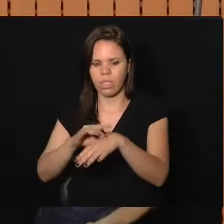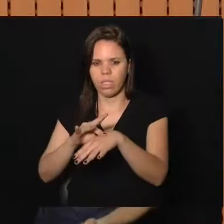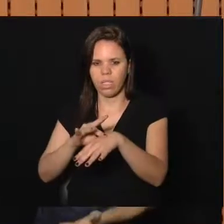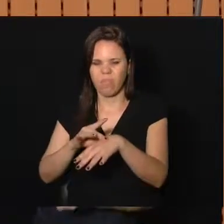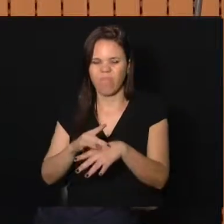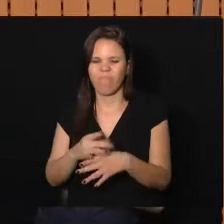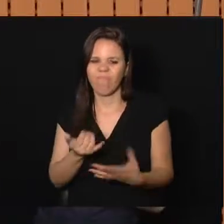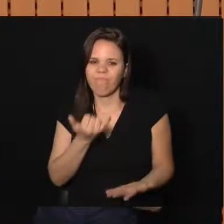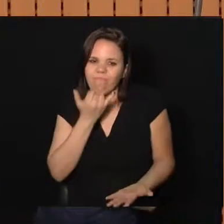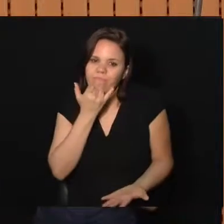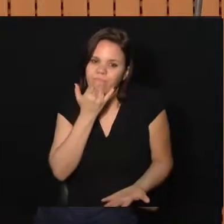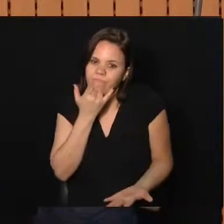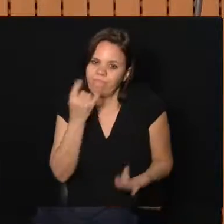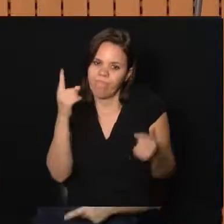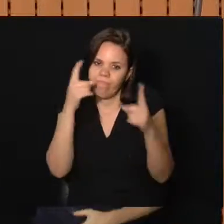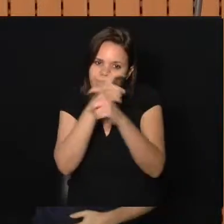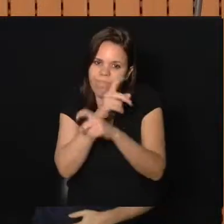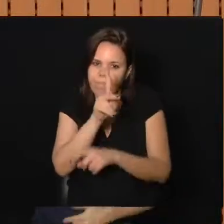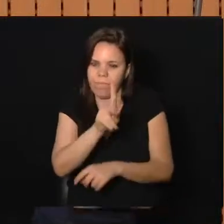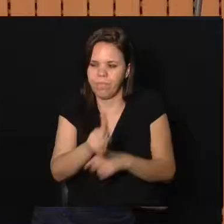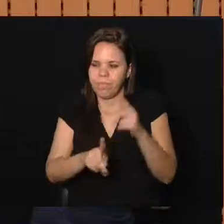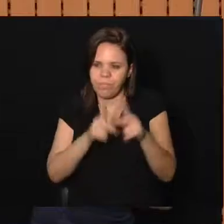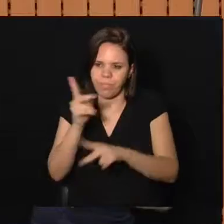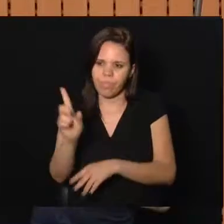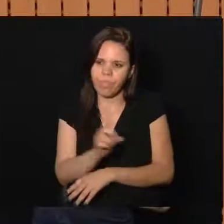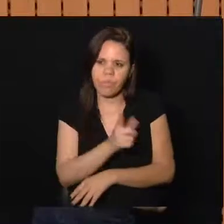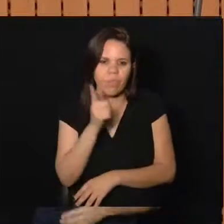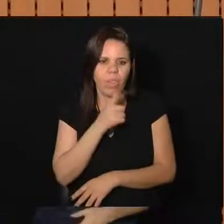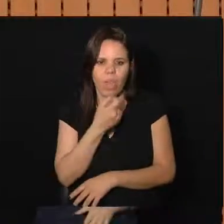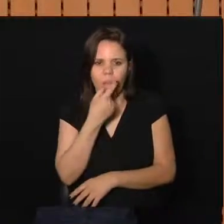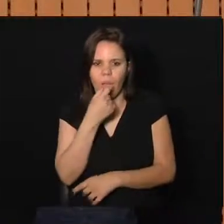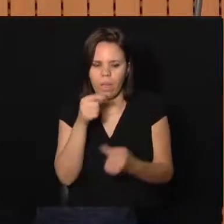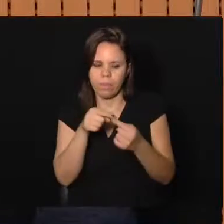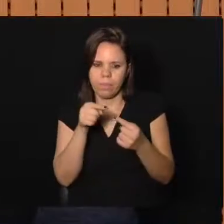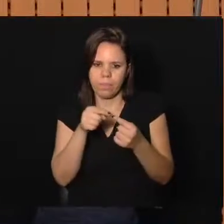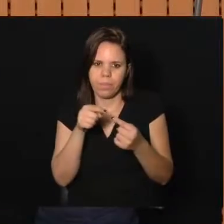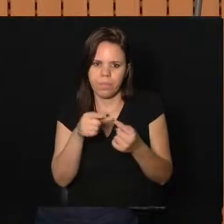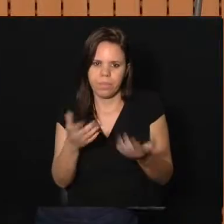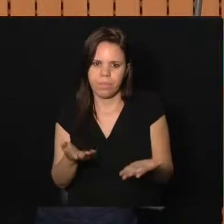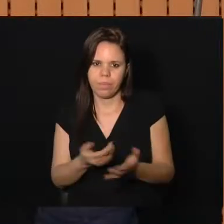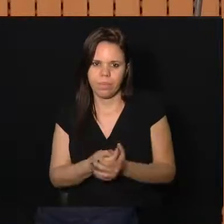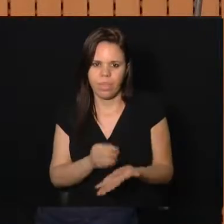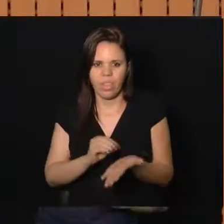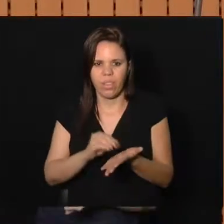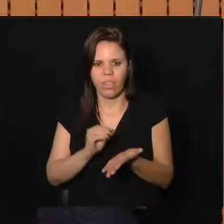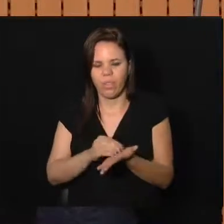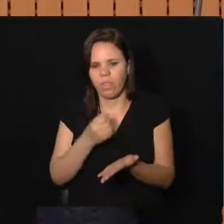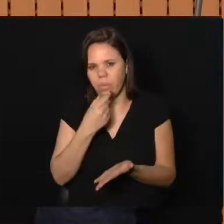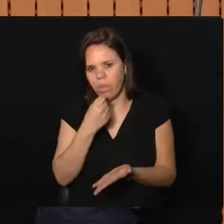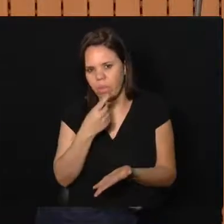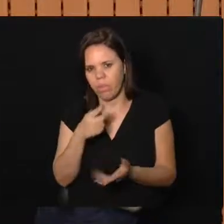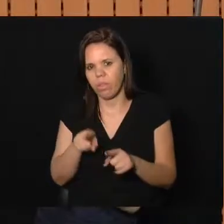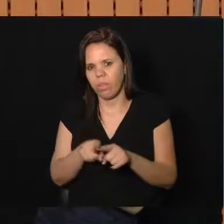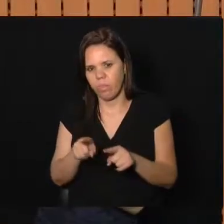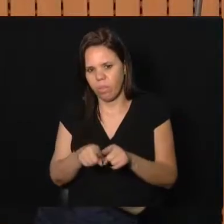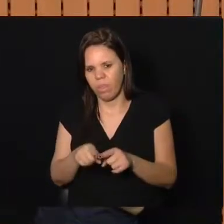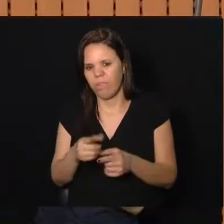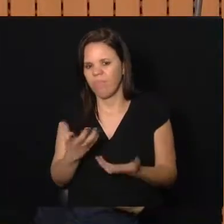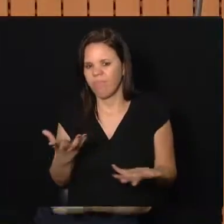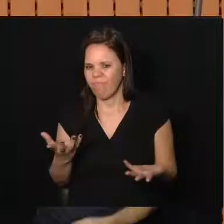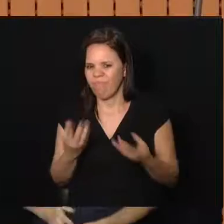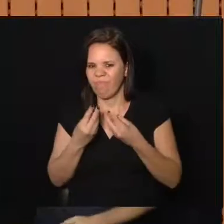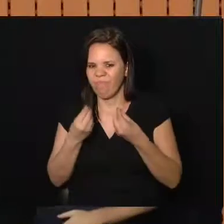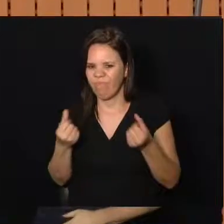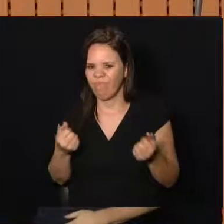lamenta a dificuldade dos pacientes em conseguir o remédio adequado. A questão da falta de medicamento ainda é um ponto muito sensível.